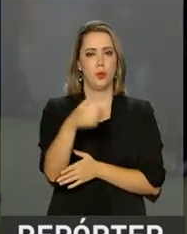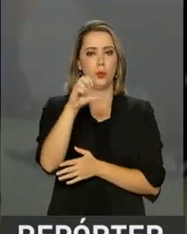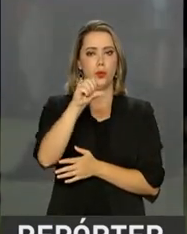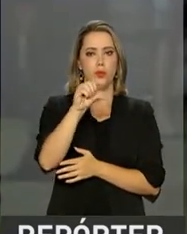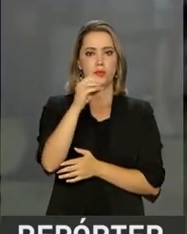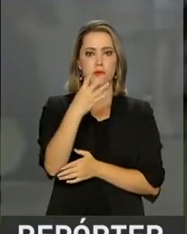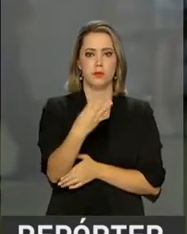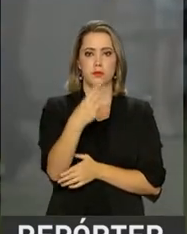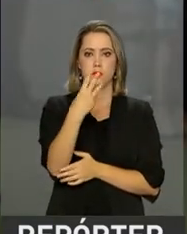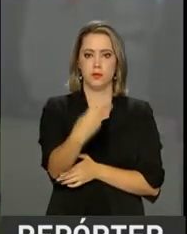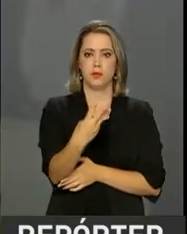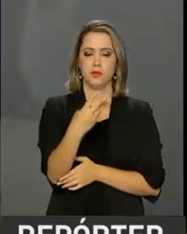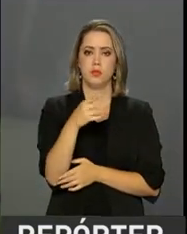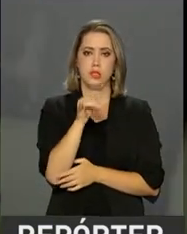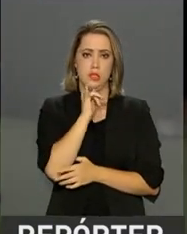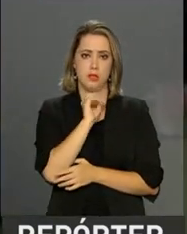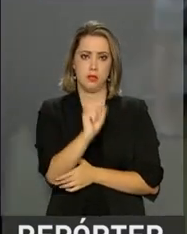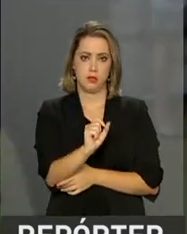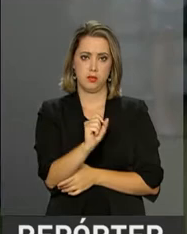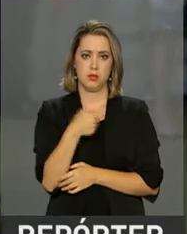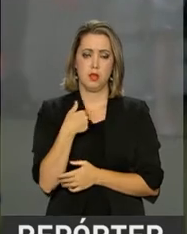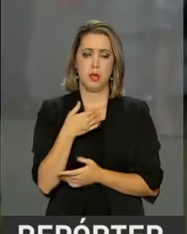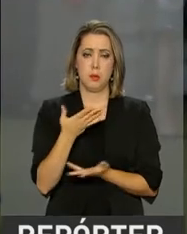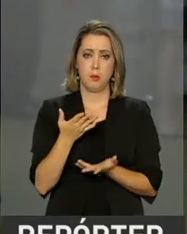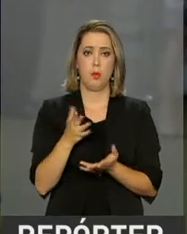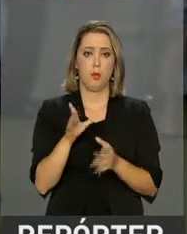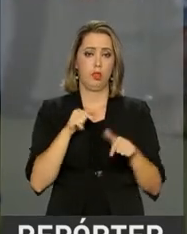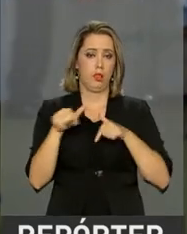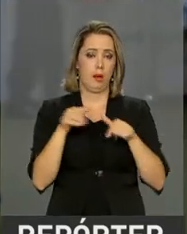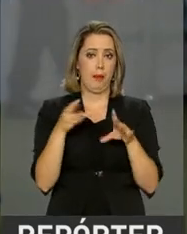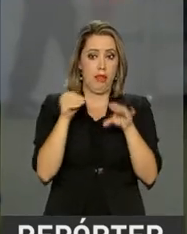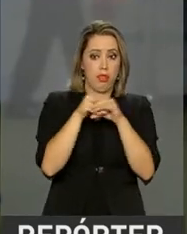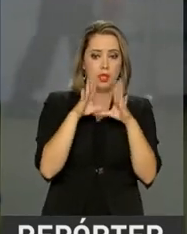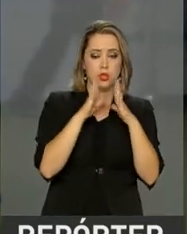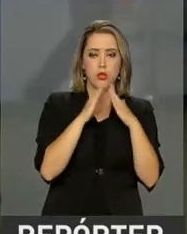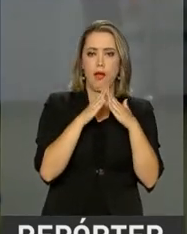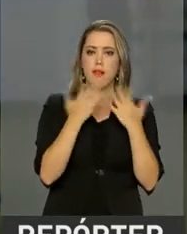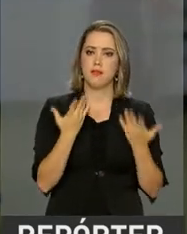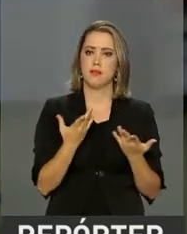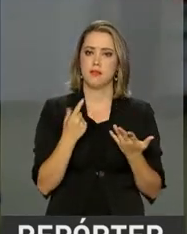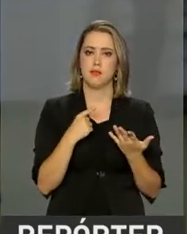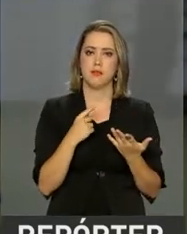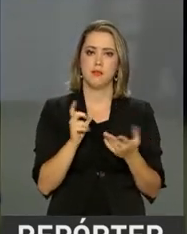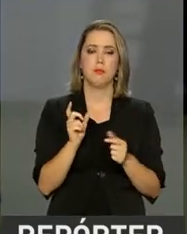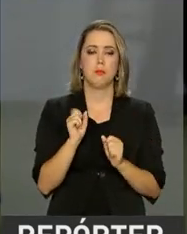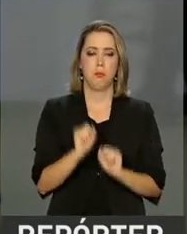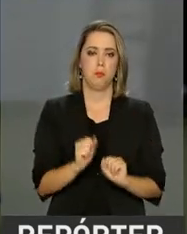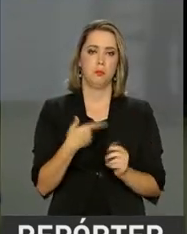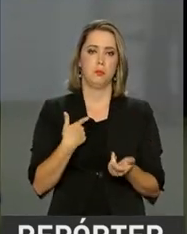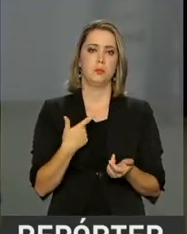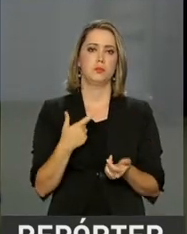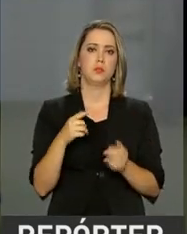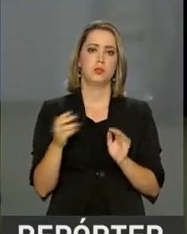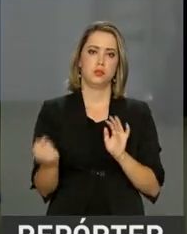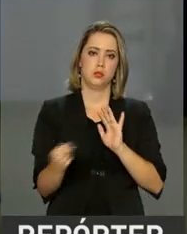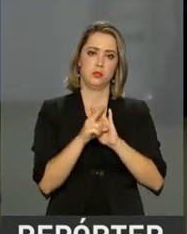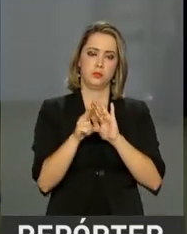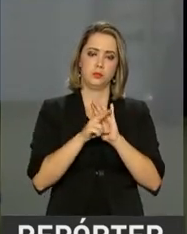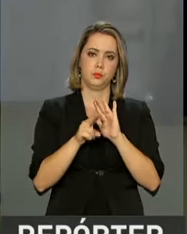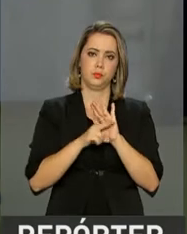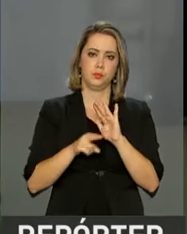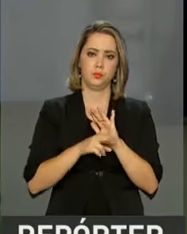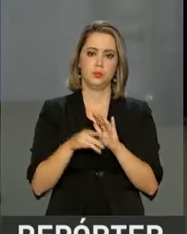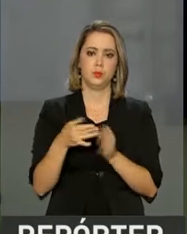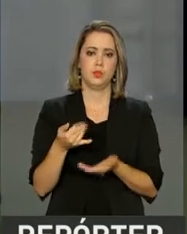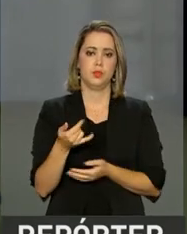exemplo regulamenta o home office que é o trabalho desenvolvido por professores em casa essa modalidade de trabalho